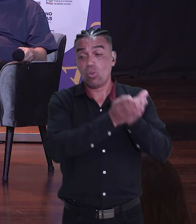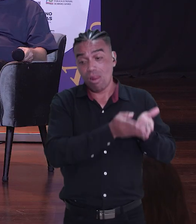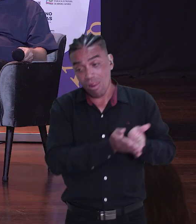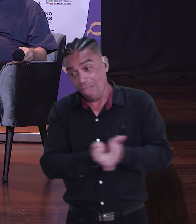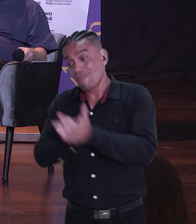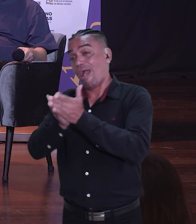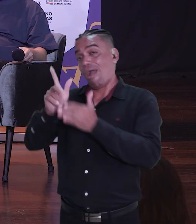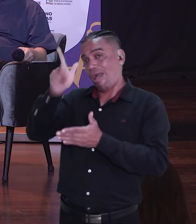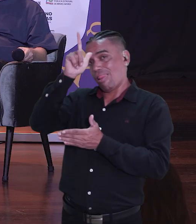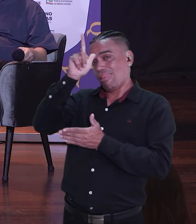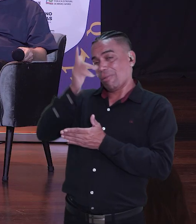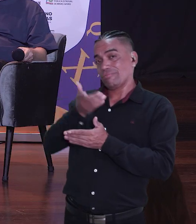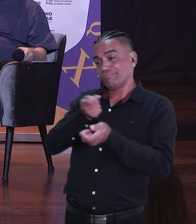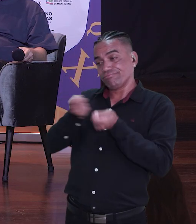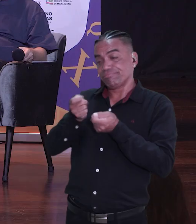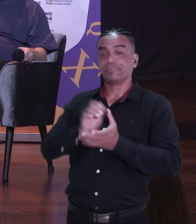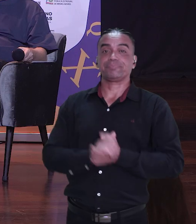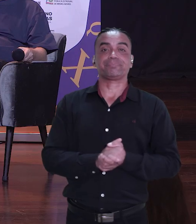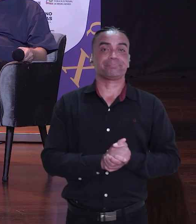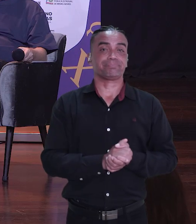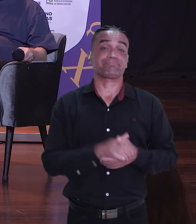para a Alemanha. Enfim,